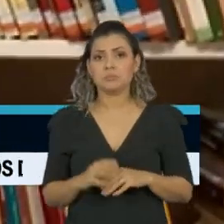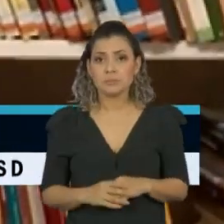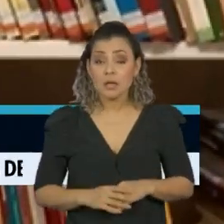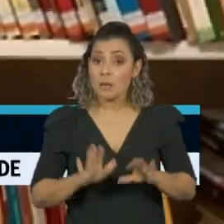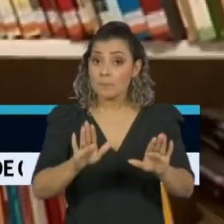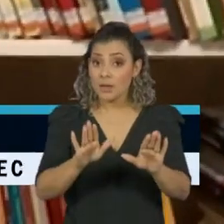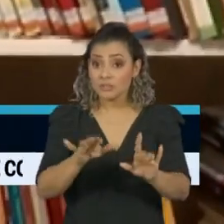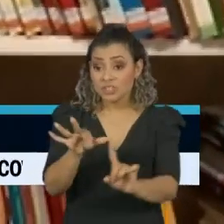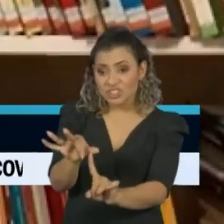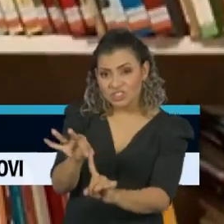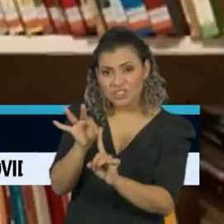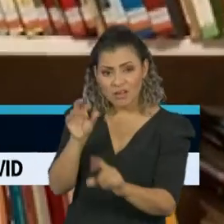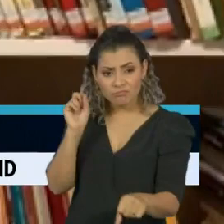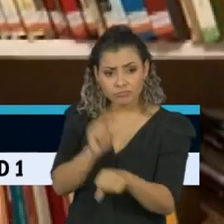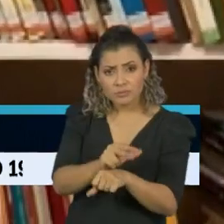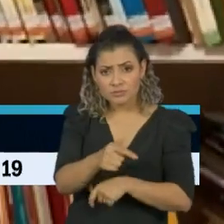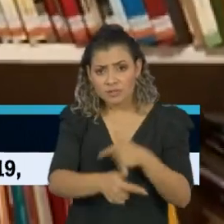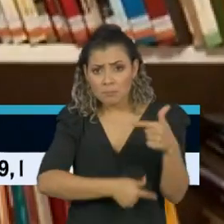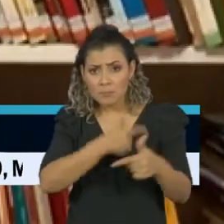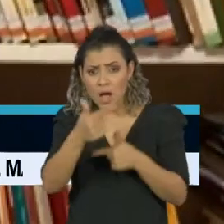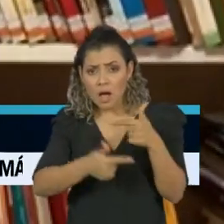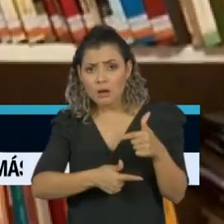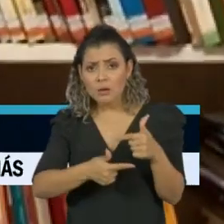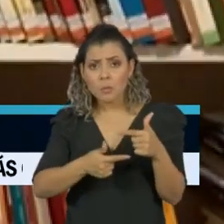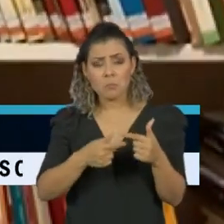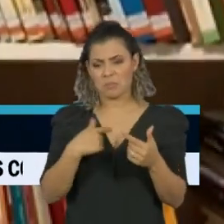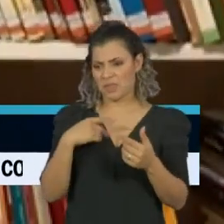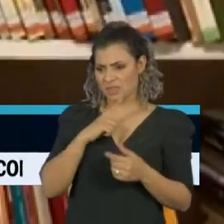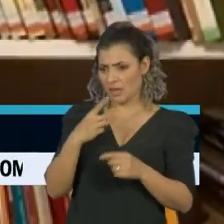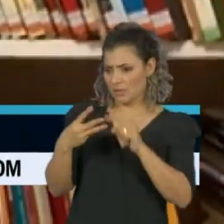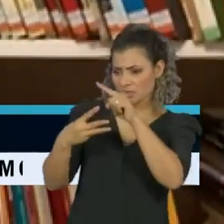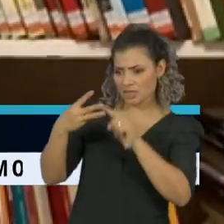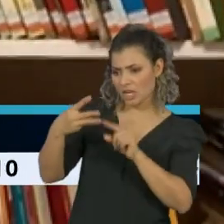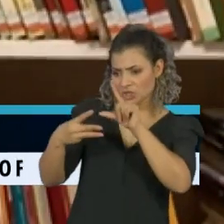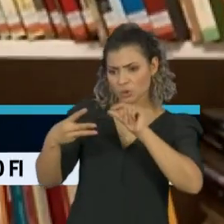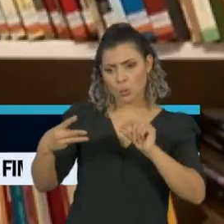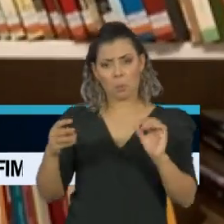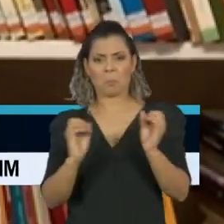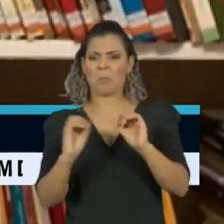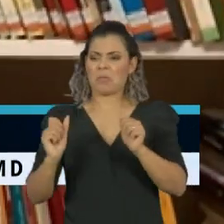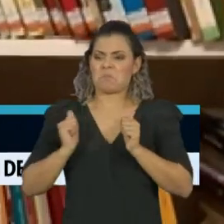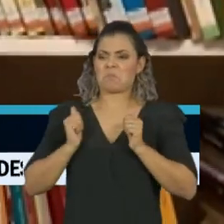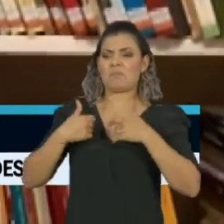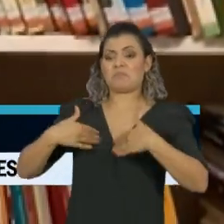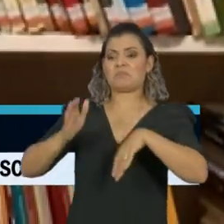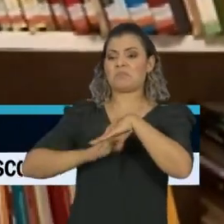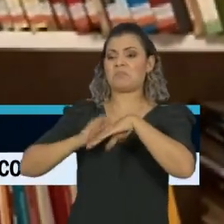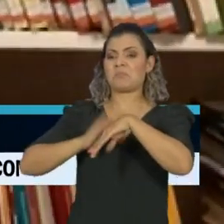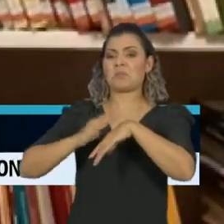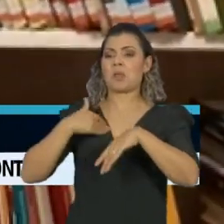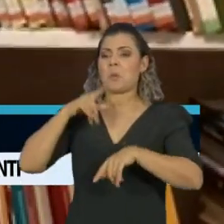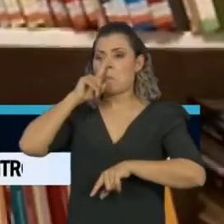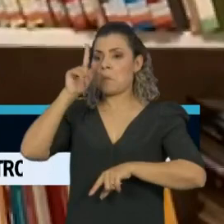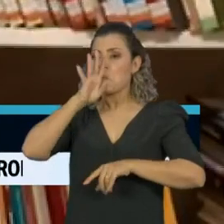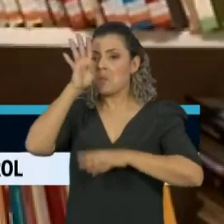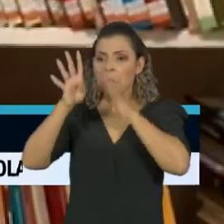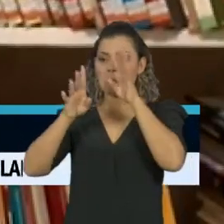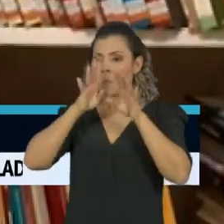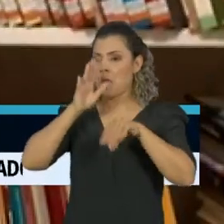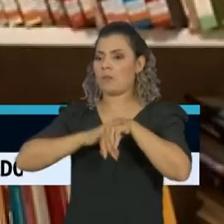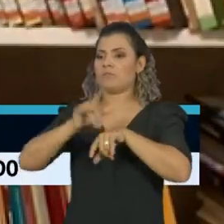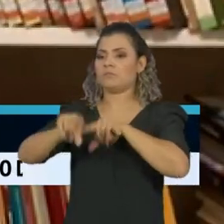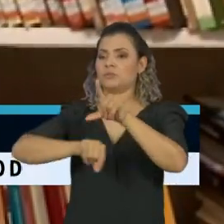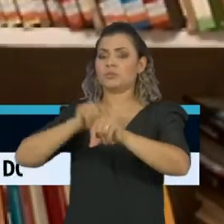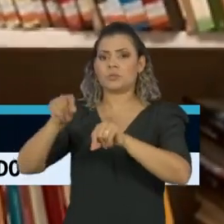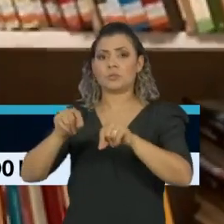de indicar o retorno independentemente de lista escolhida em votação na universidade sem